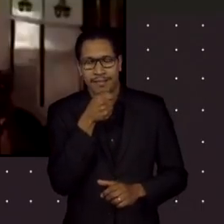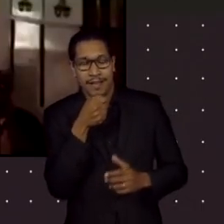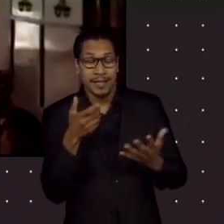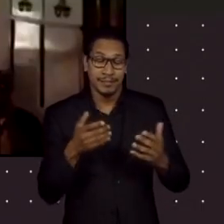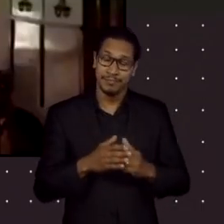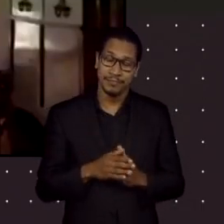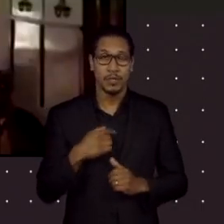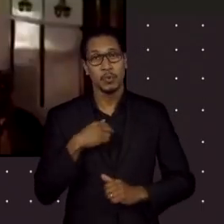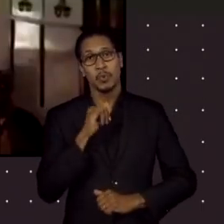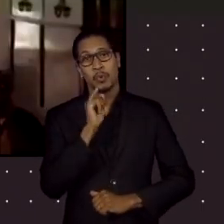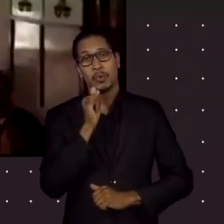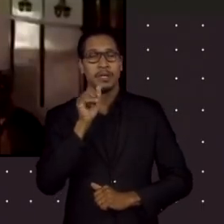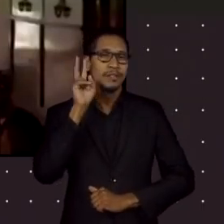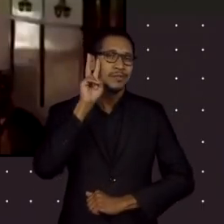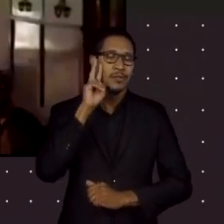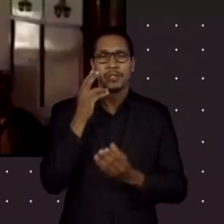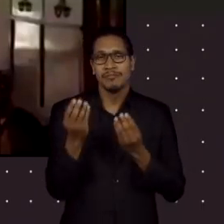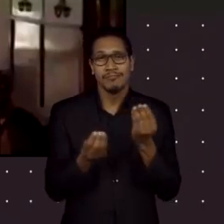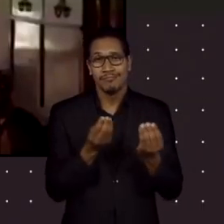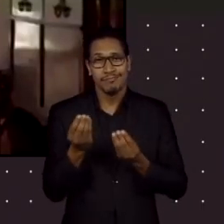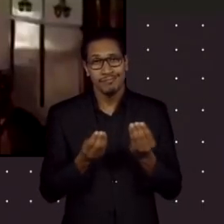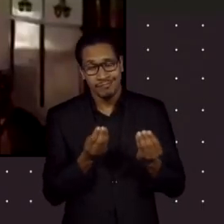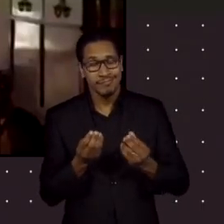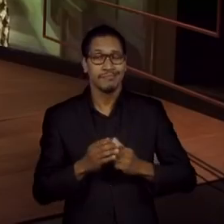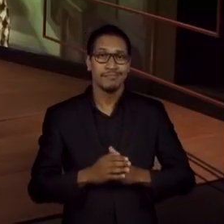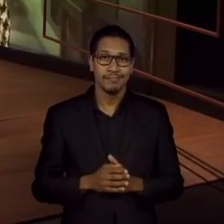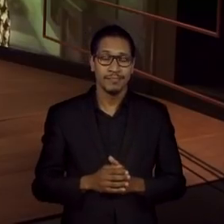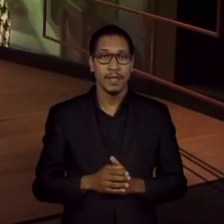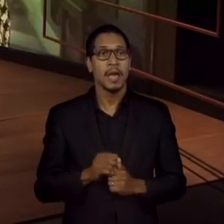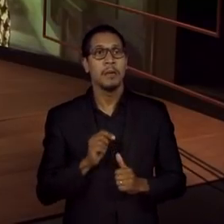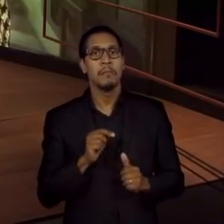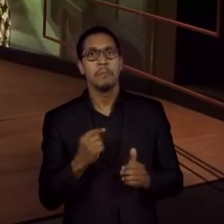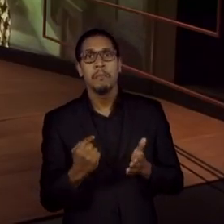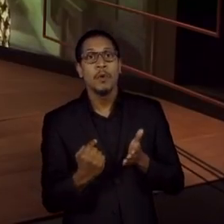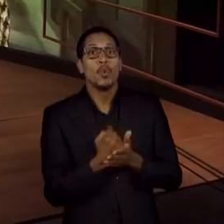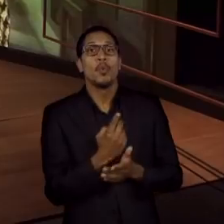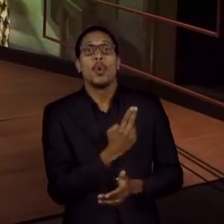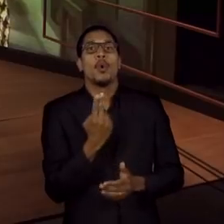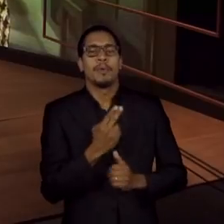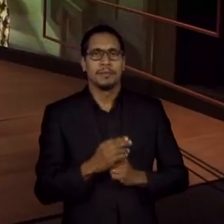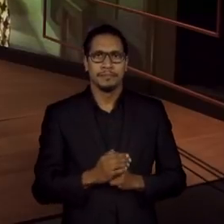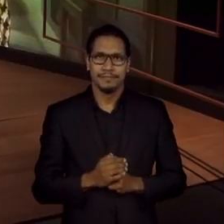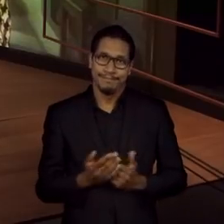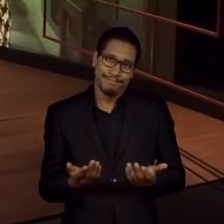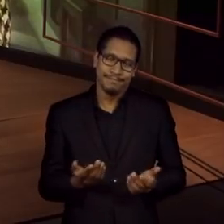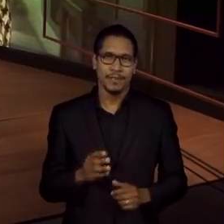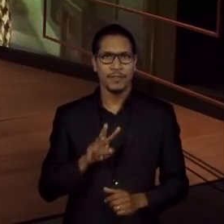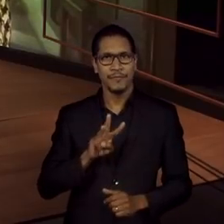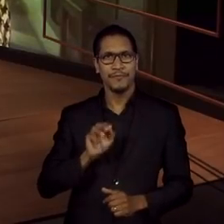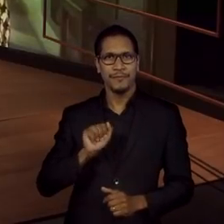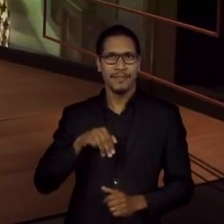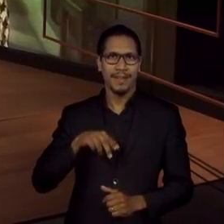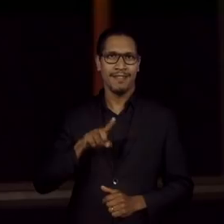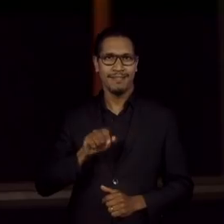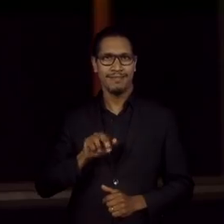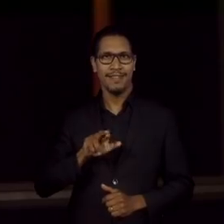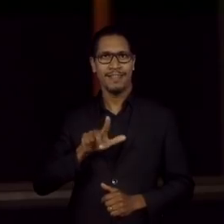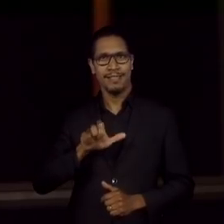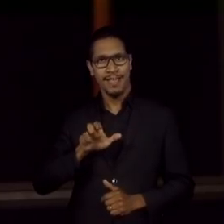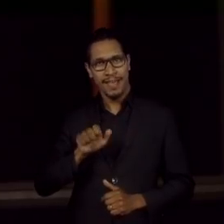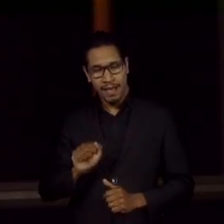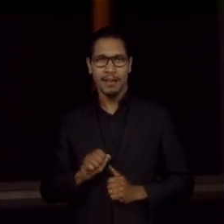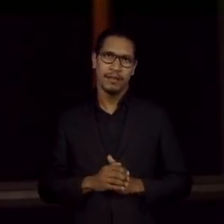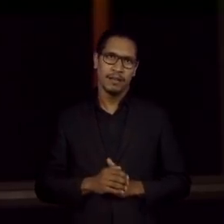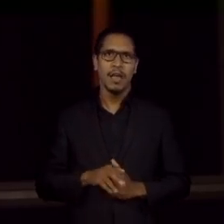nome, que eles queriam trocar o nome. Como é que é o seu nome? Eu falei, meu nome é Vanderleia, e meus irmãos são todos assim, com esse nome, como